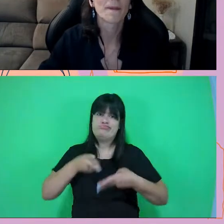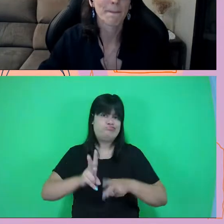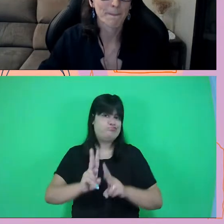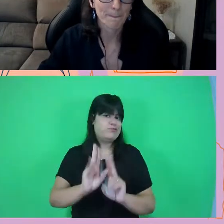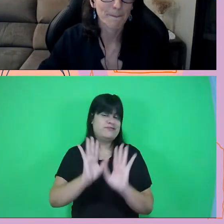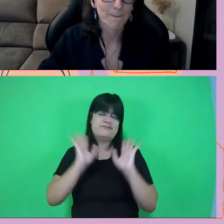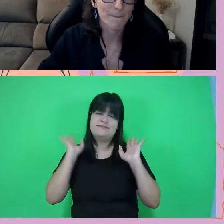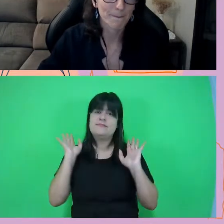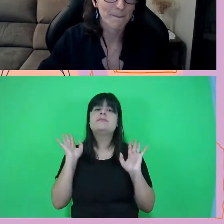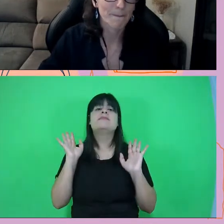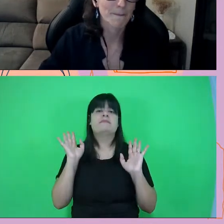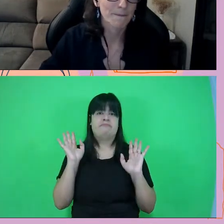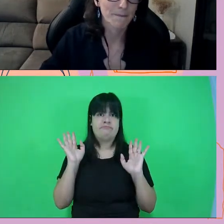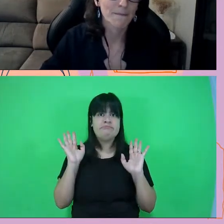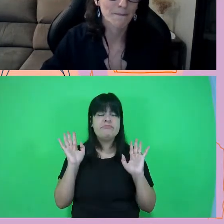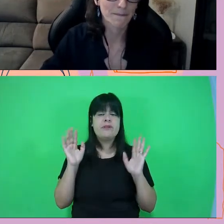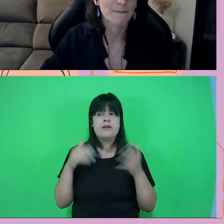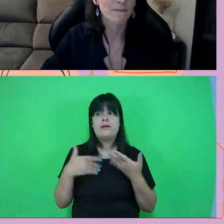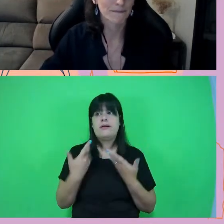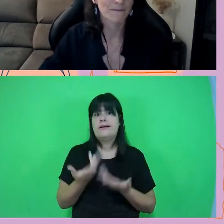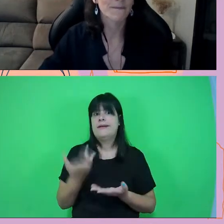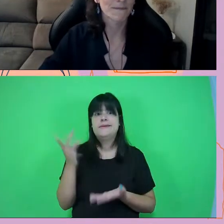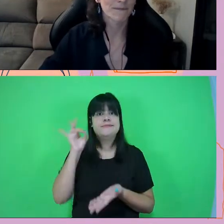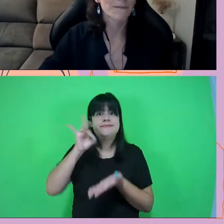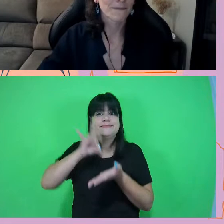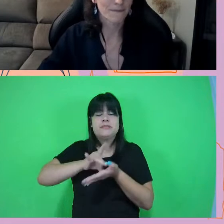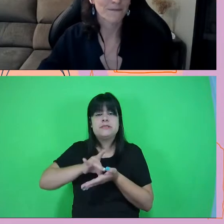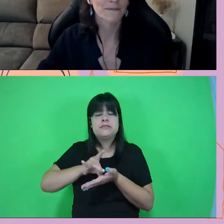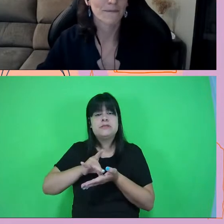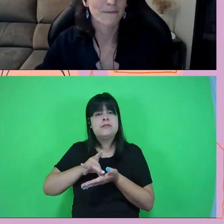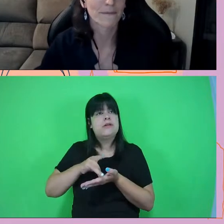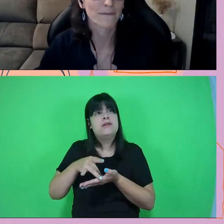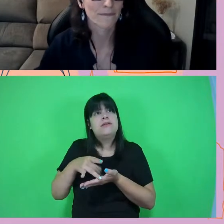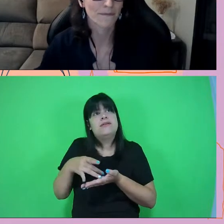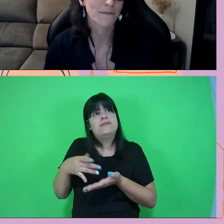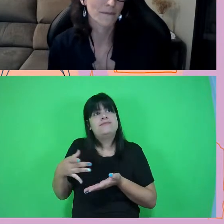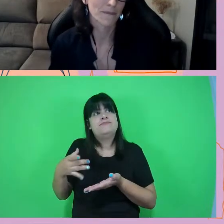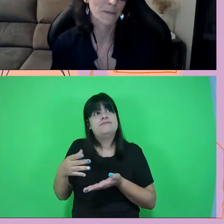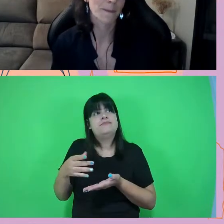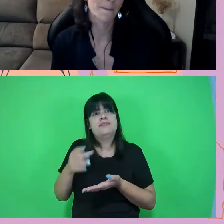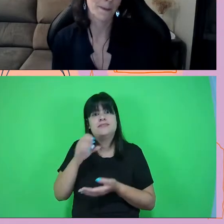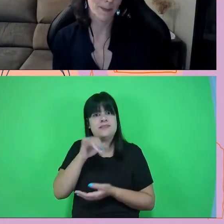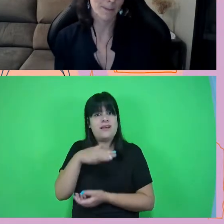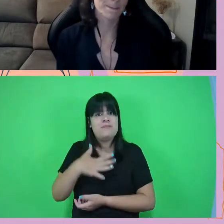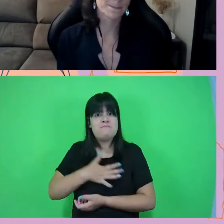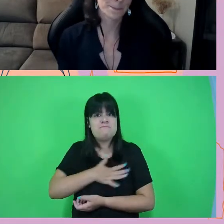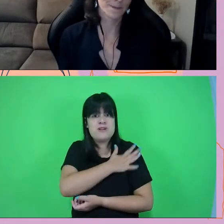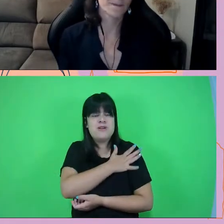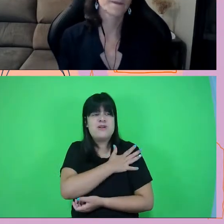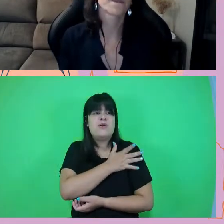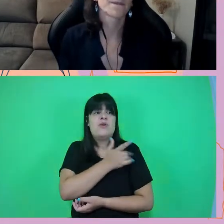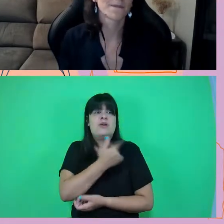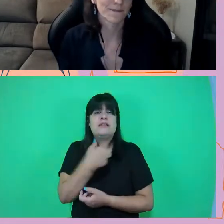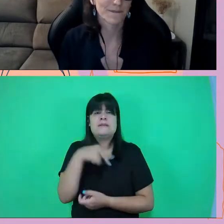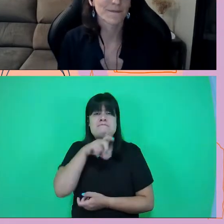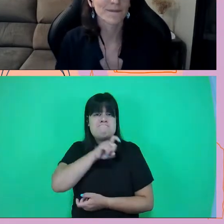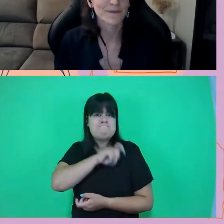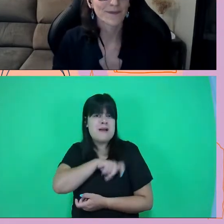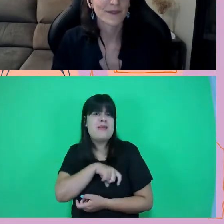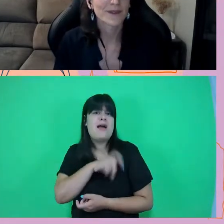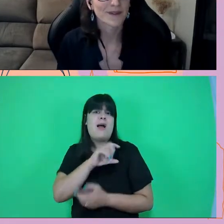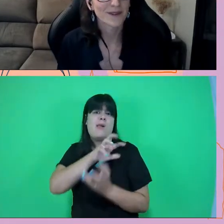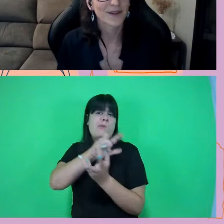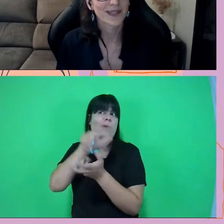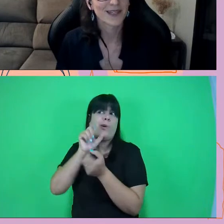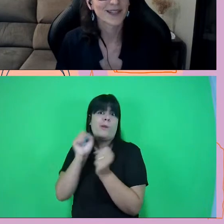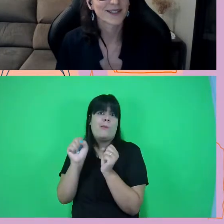jeito. A gente vive numa realidade, né, que se o preconceito e se a maldade acabar no mundo,